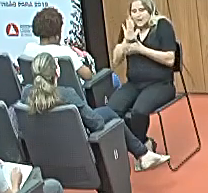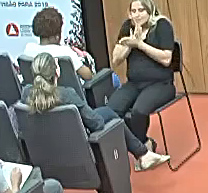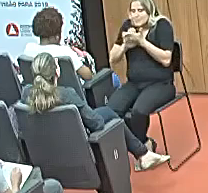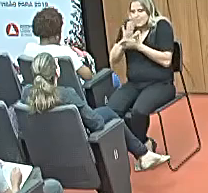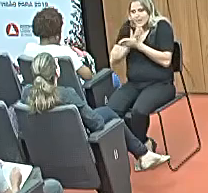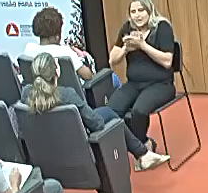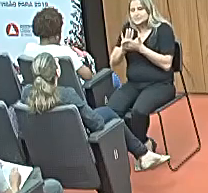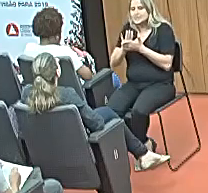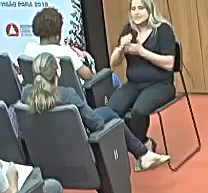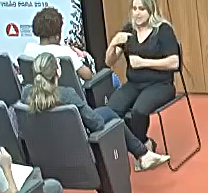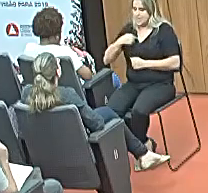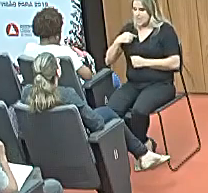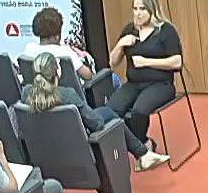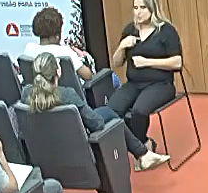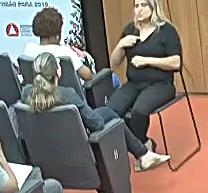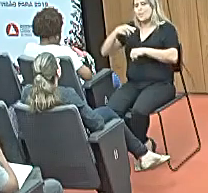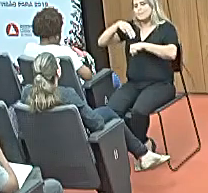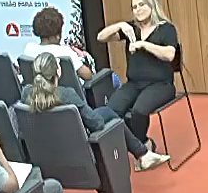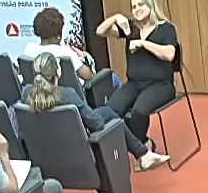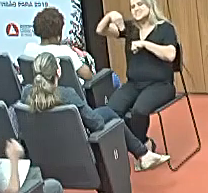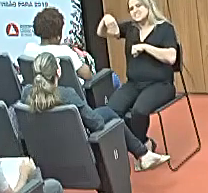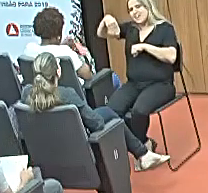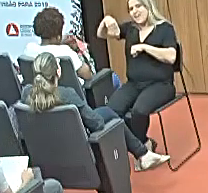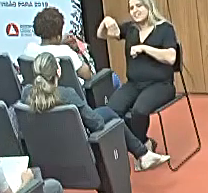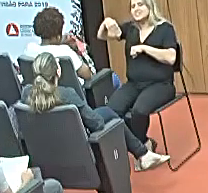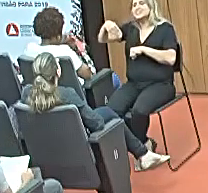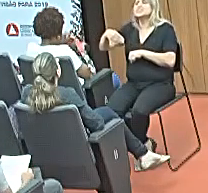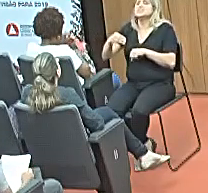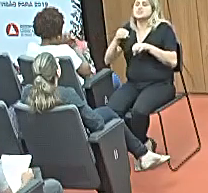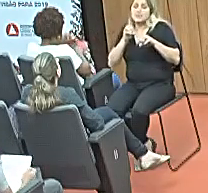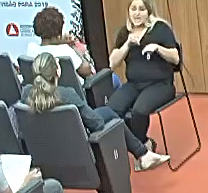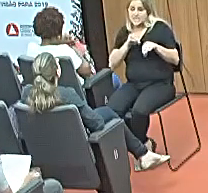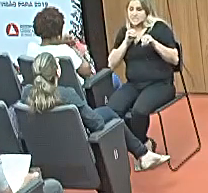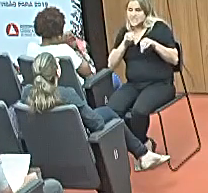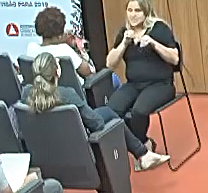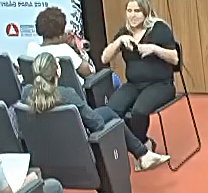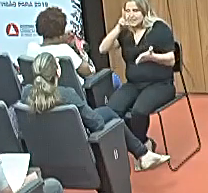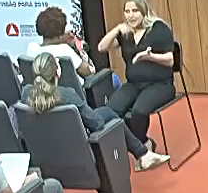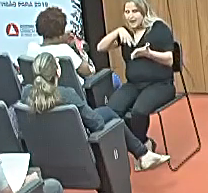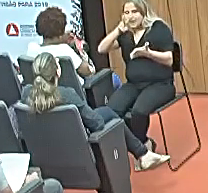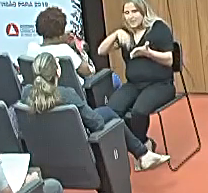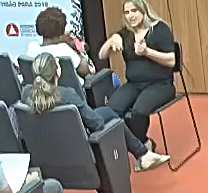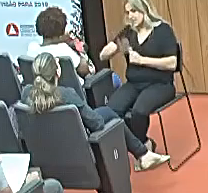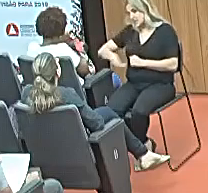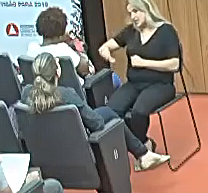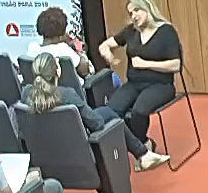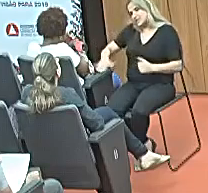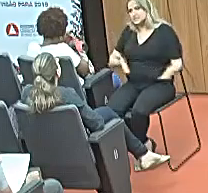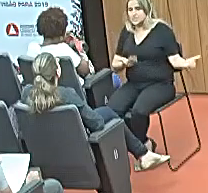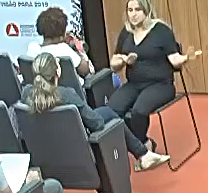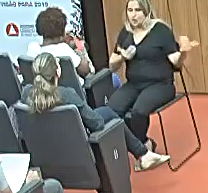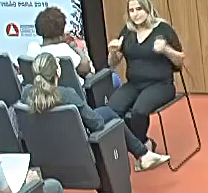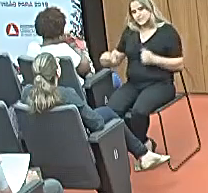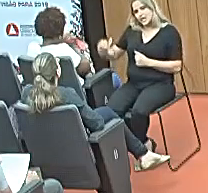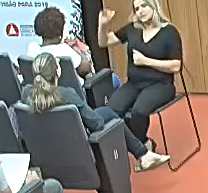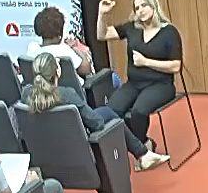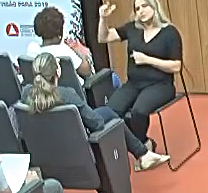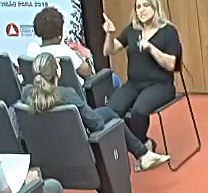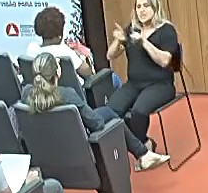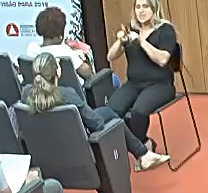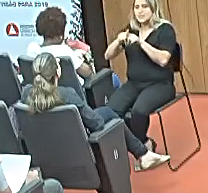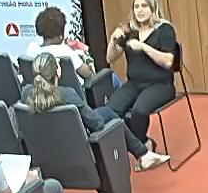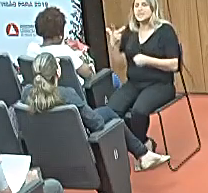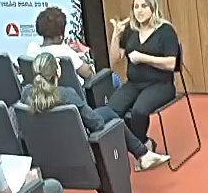sou né mestranda na área de alfabetização de crianças jovens adultos e agora de